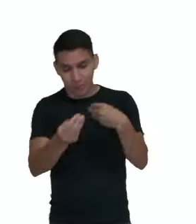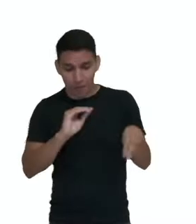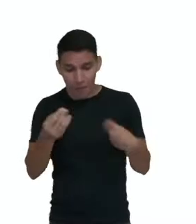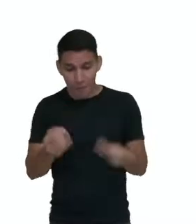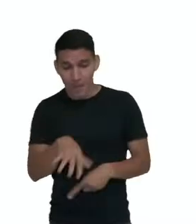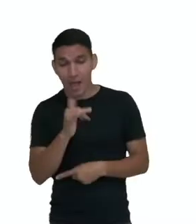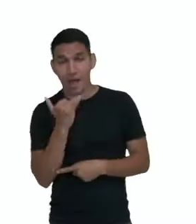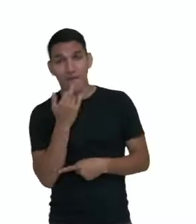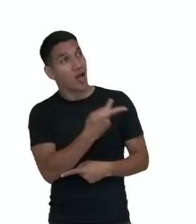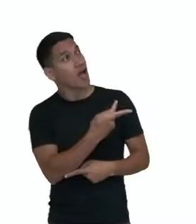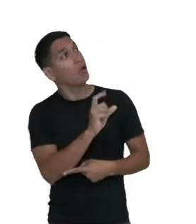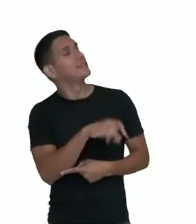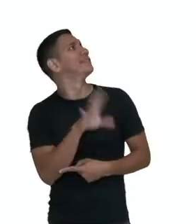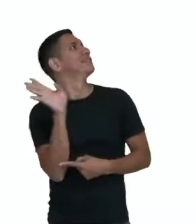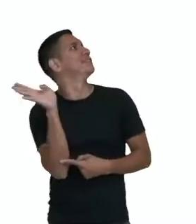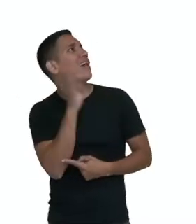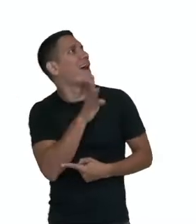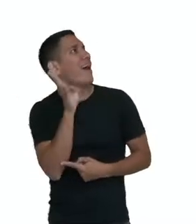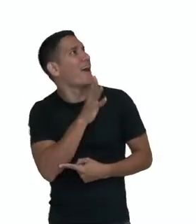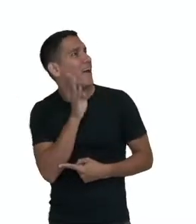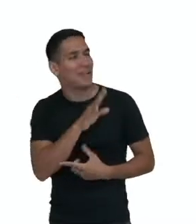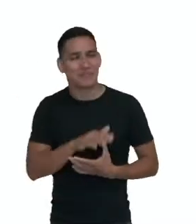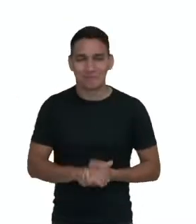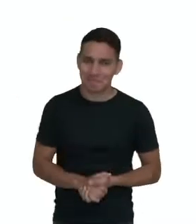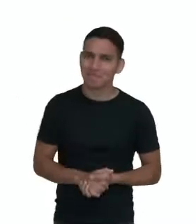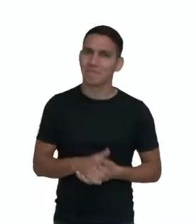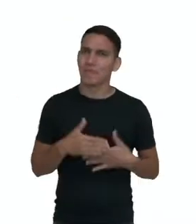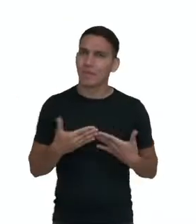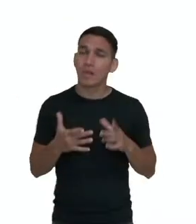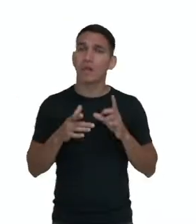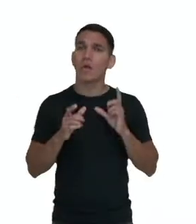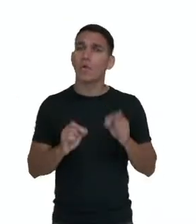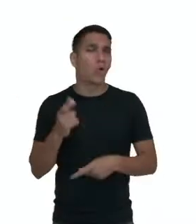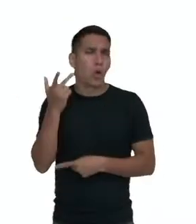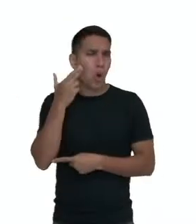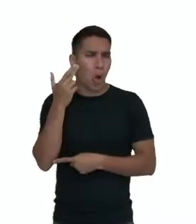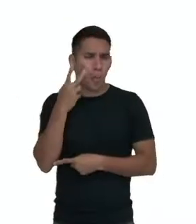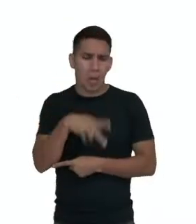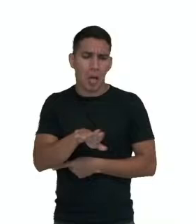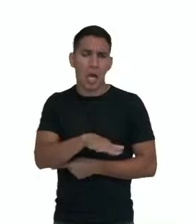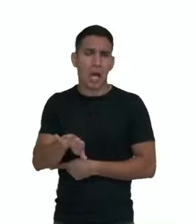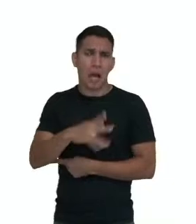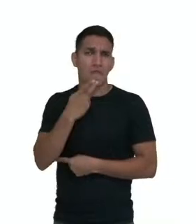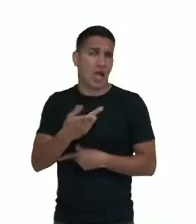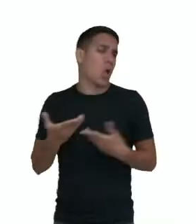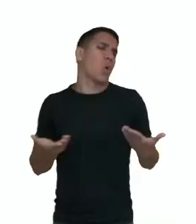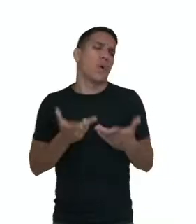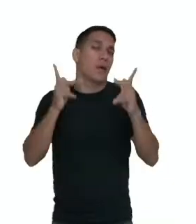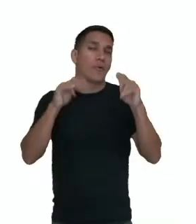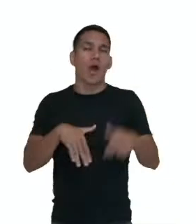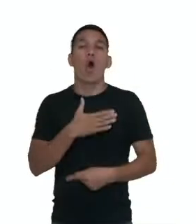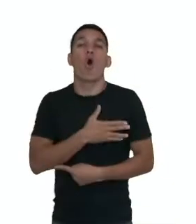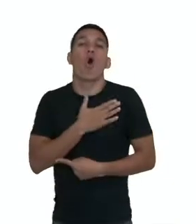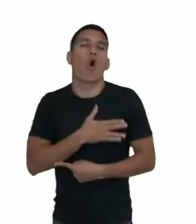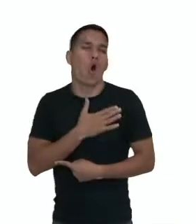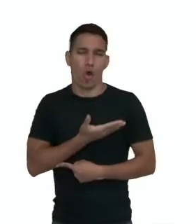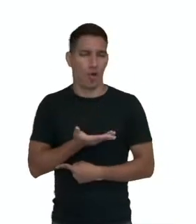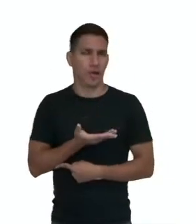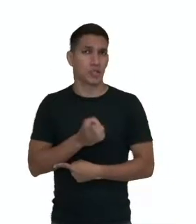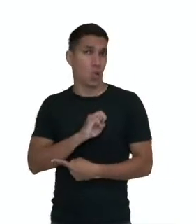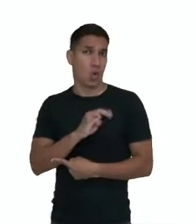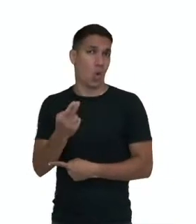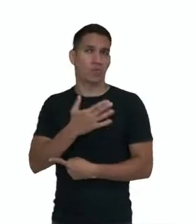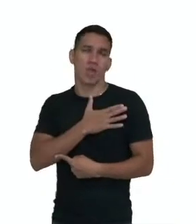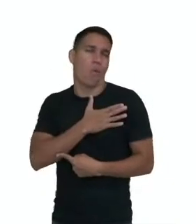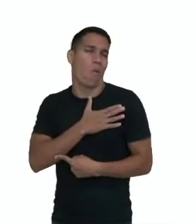disse: "Legal!" Ou o que os garotos dizem hoje em dia quando gostam do presente ou não